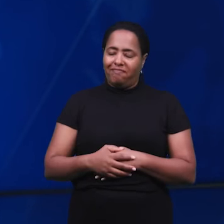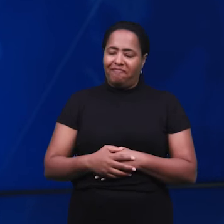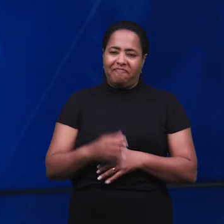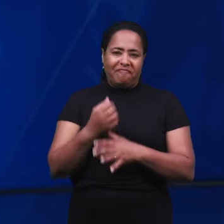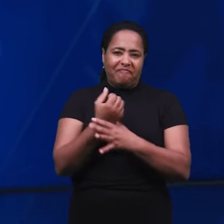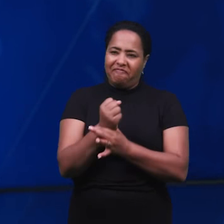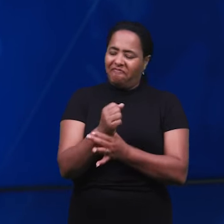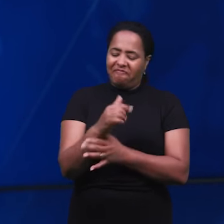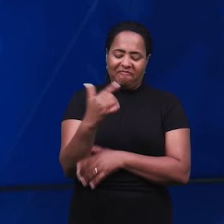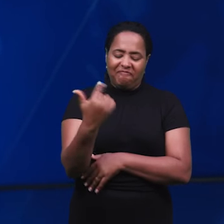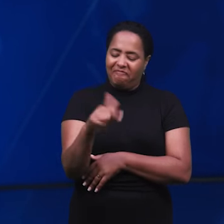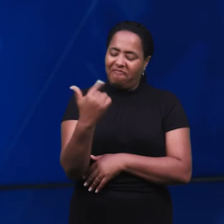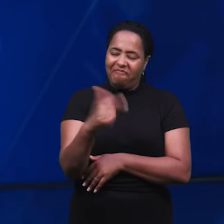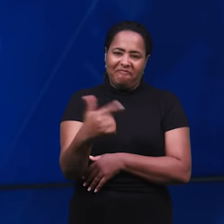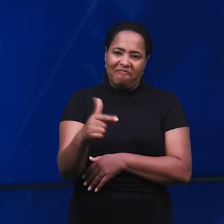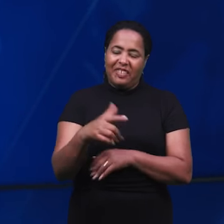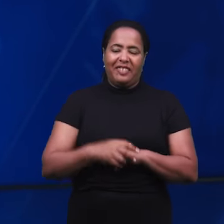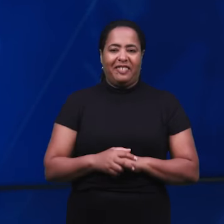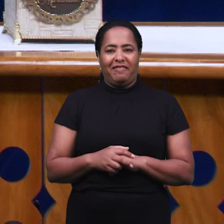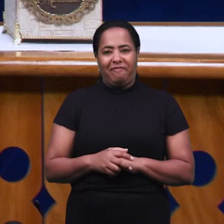não é. Não é.